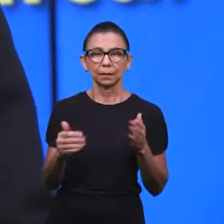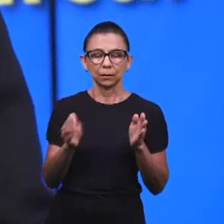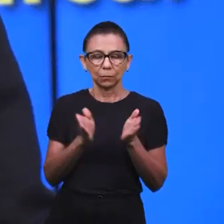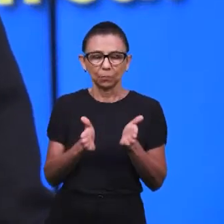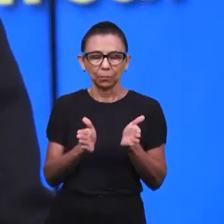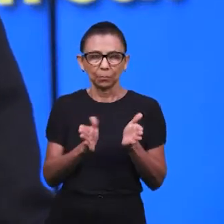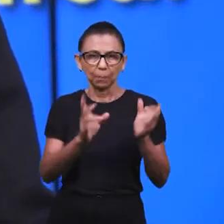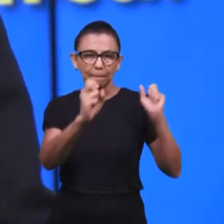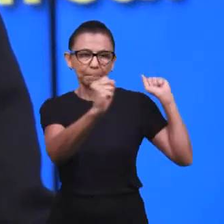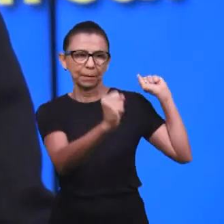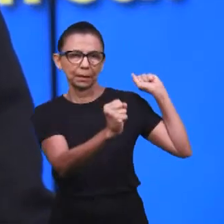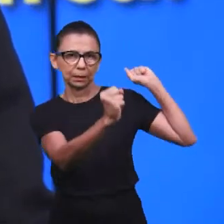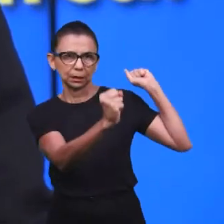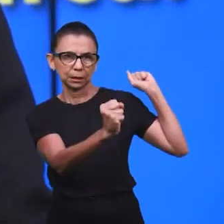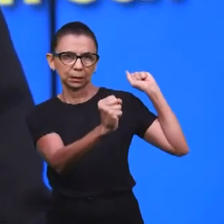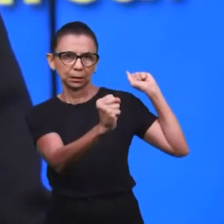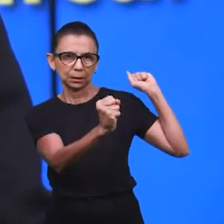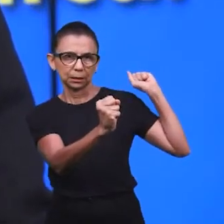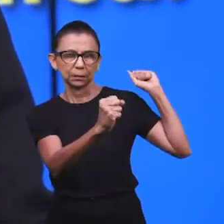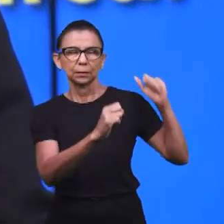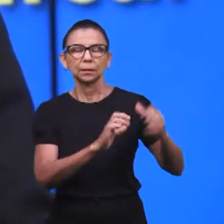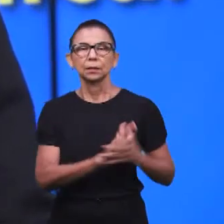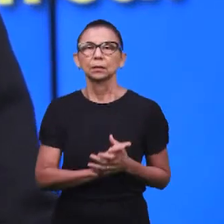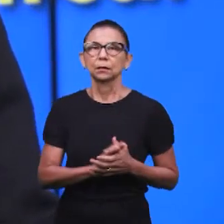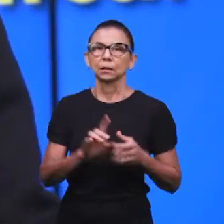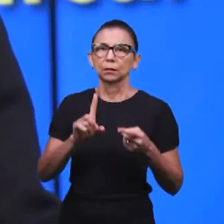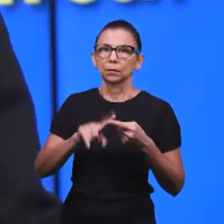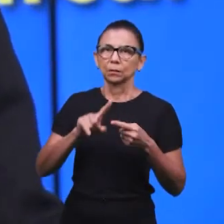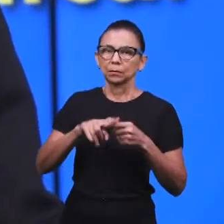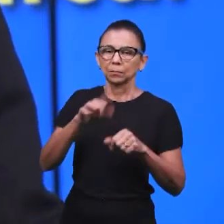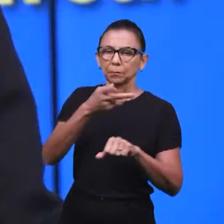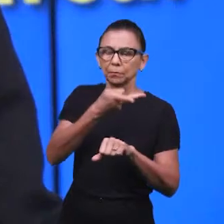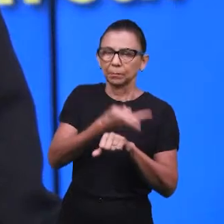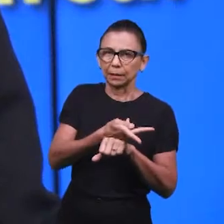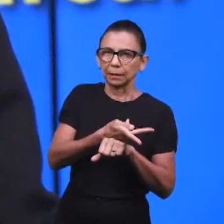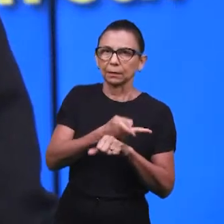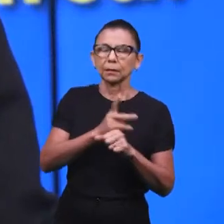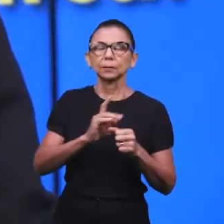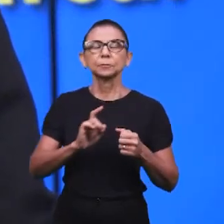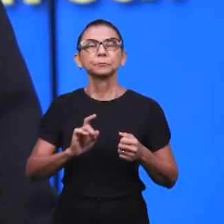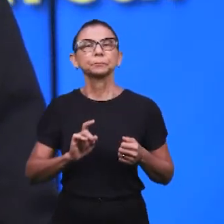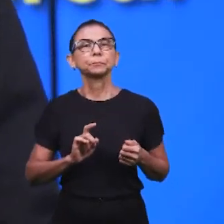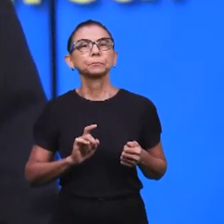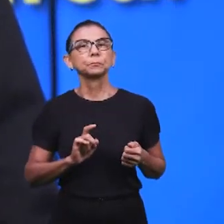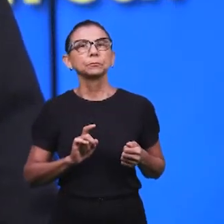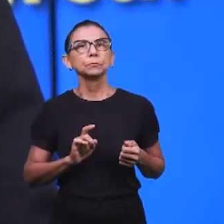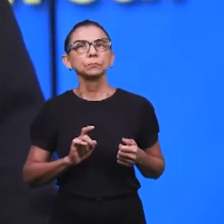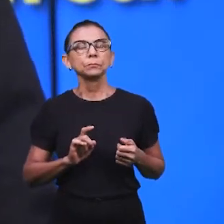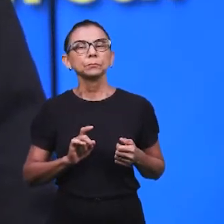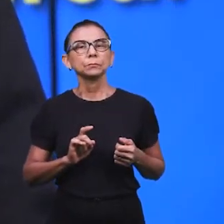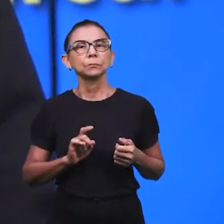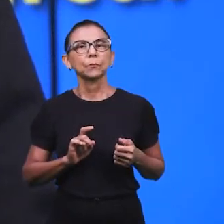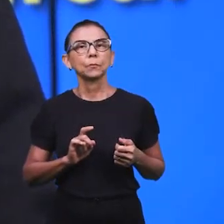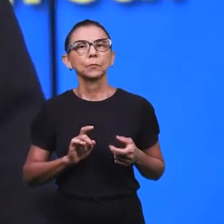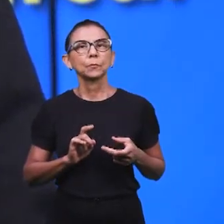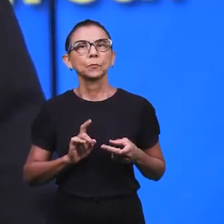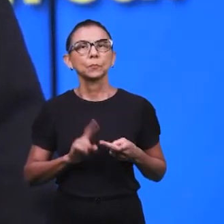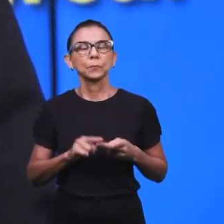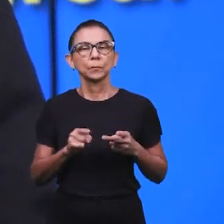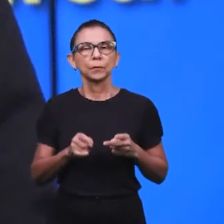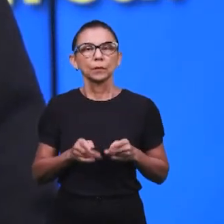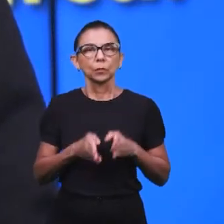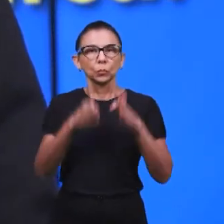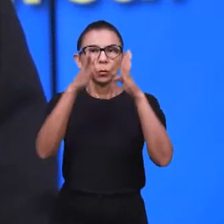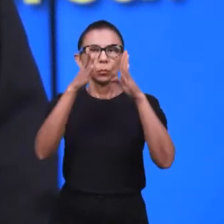4 partes, né? Então diz que ali a prata, né, quando fala sobre a prata,